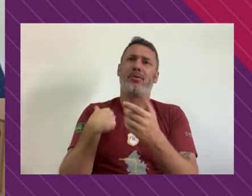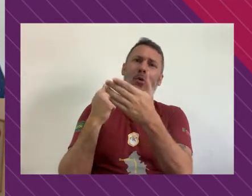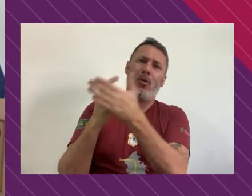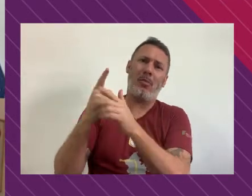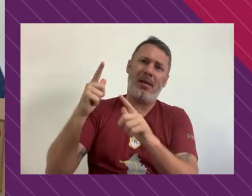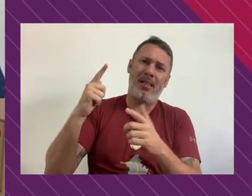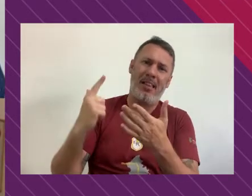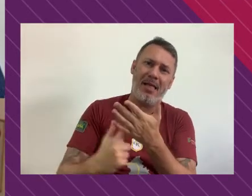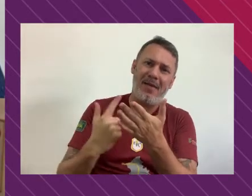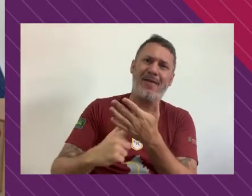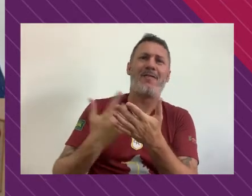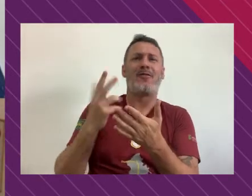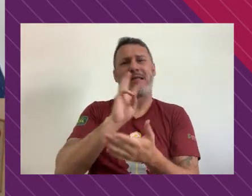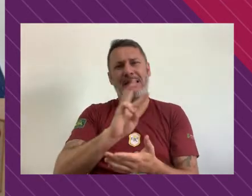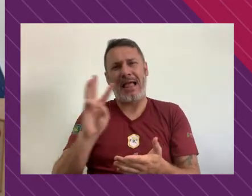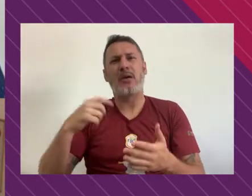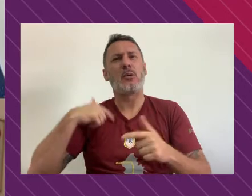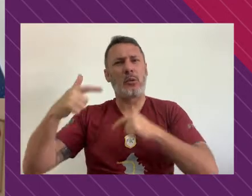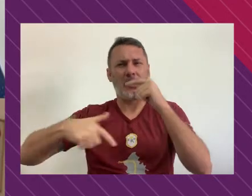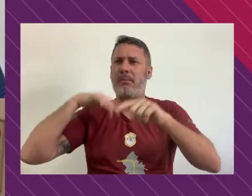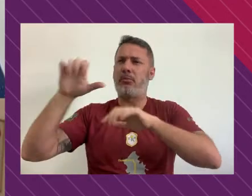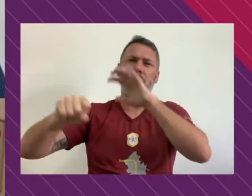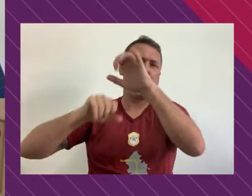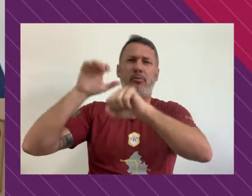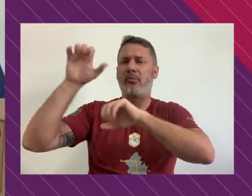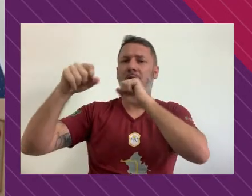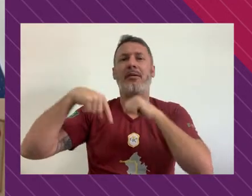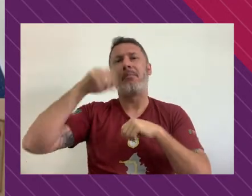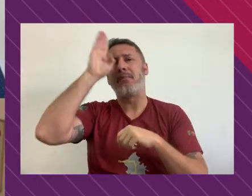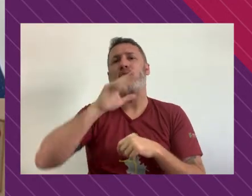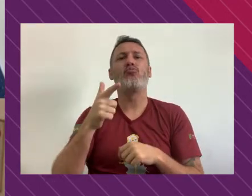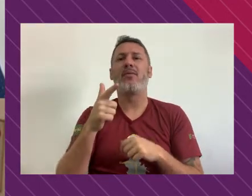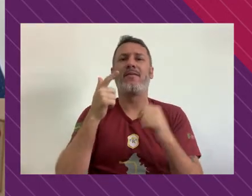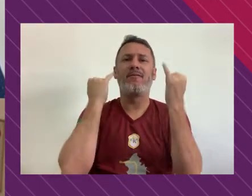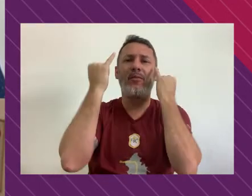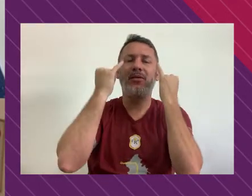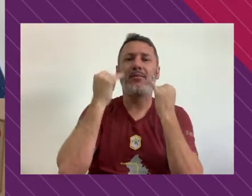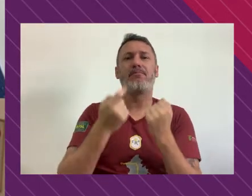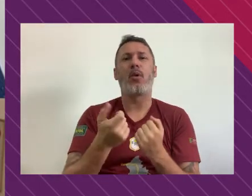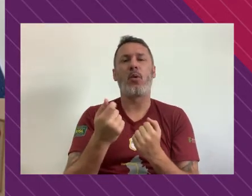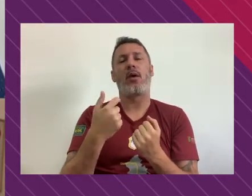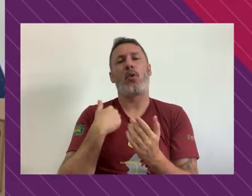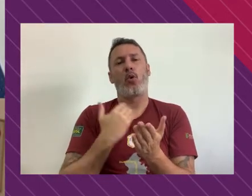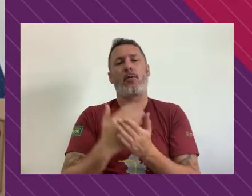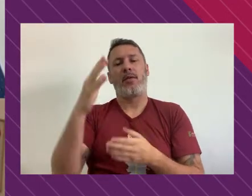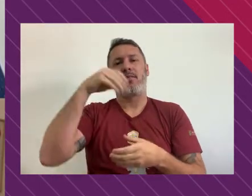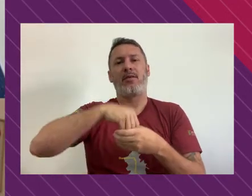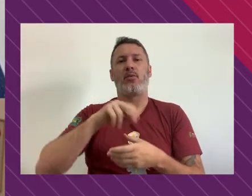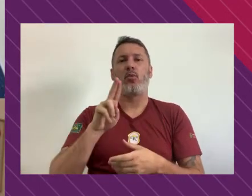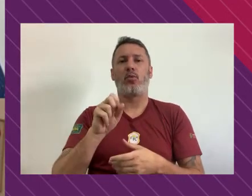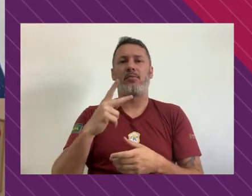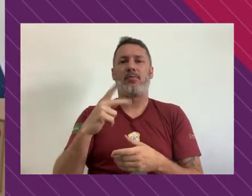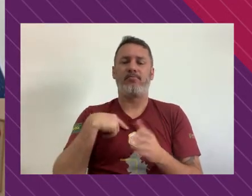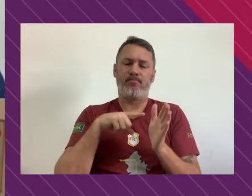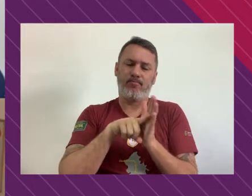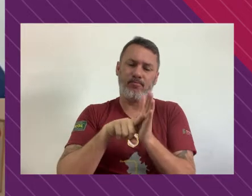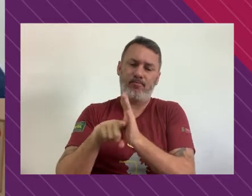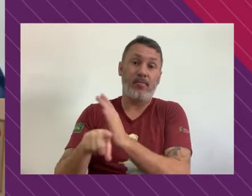em sites estrangeiros e tal, e aí comecei a pesquisar esse tema na universidade ainda na